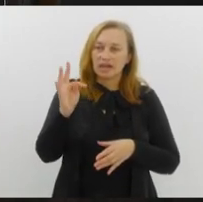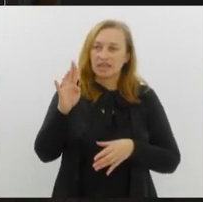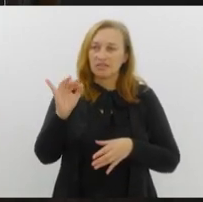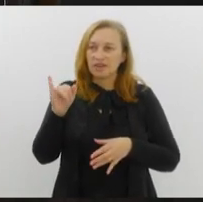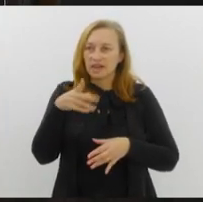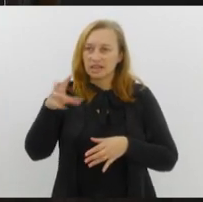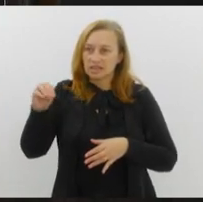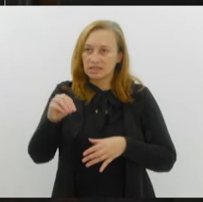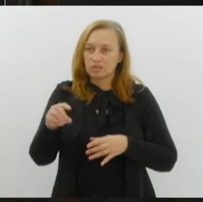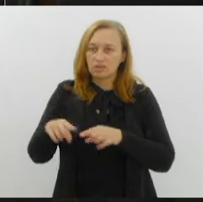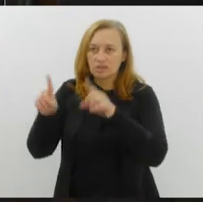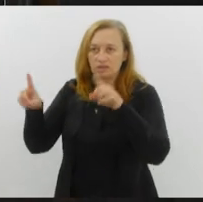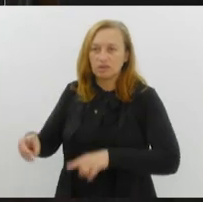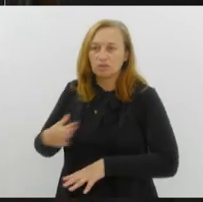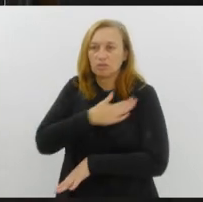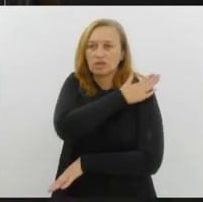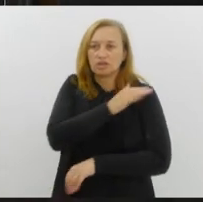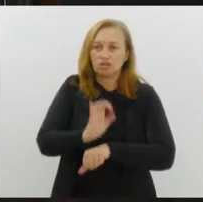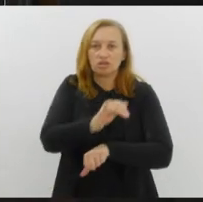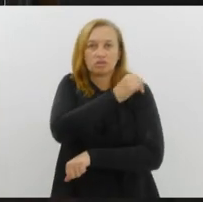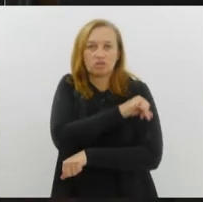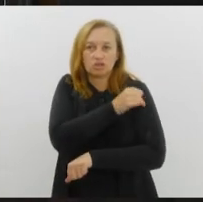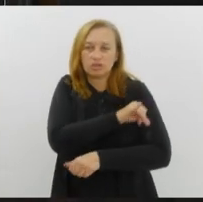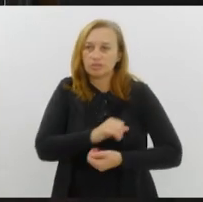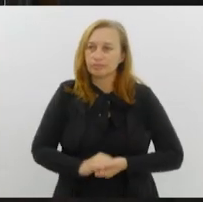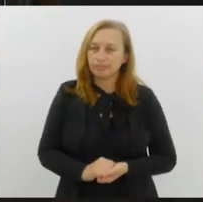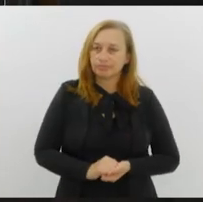dos servidores militares do Estado do Rio de Janeiro.